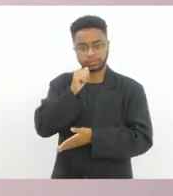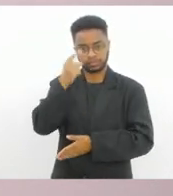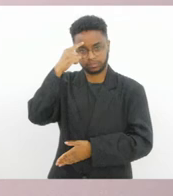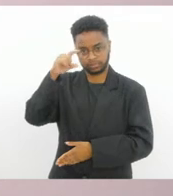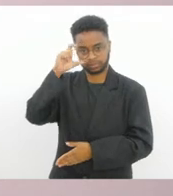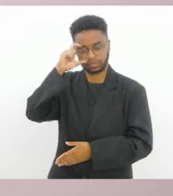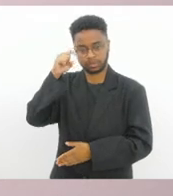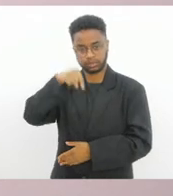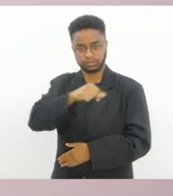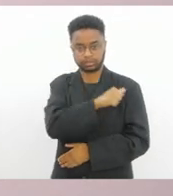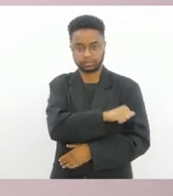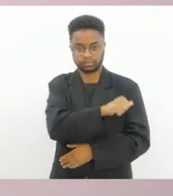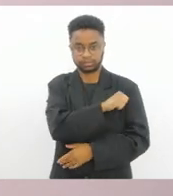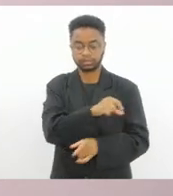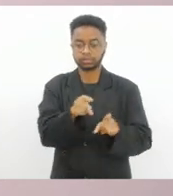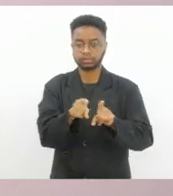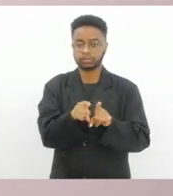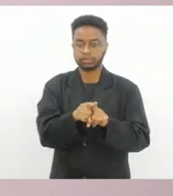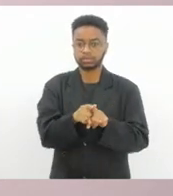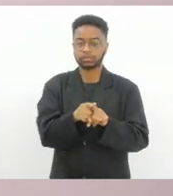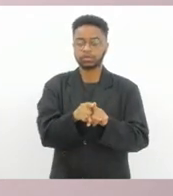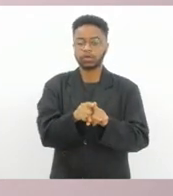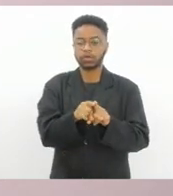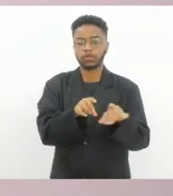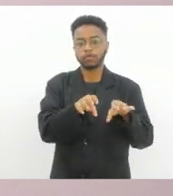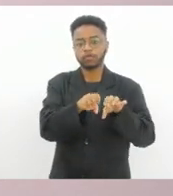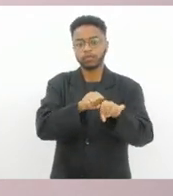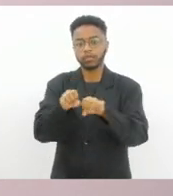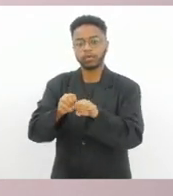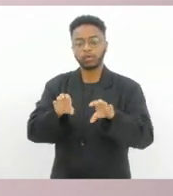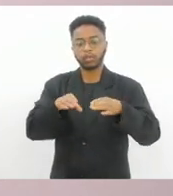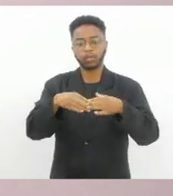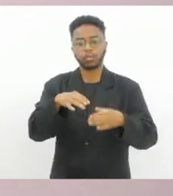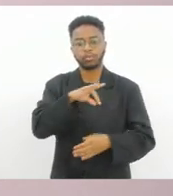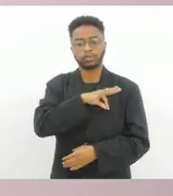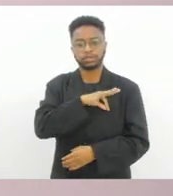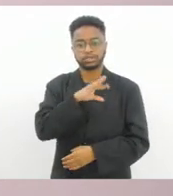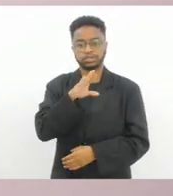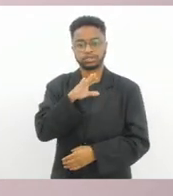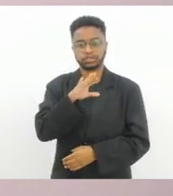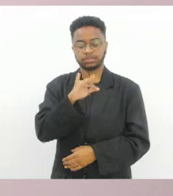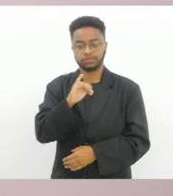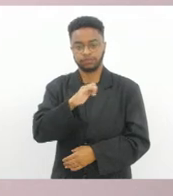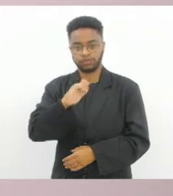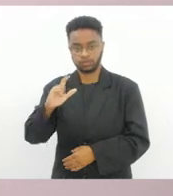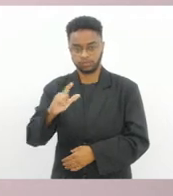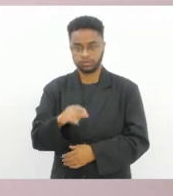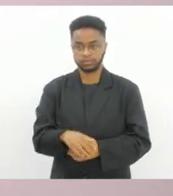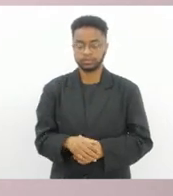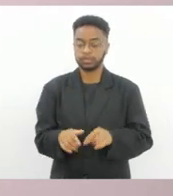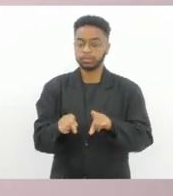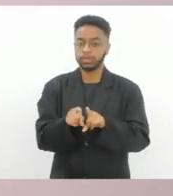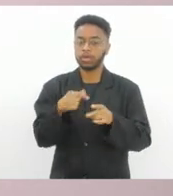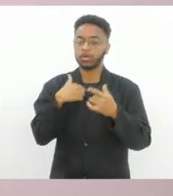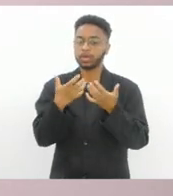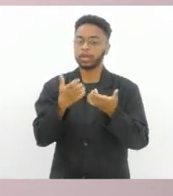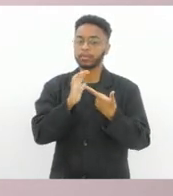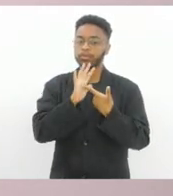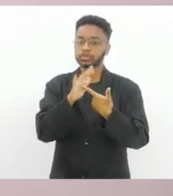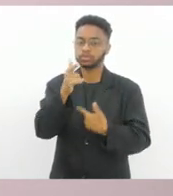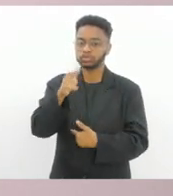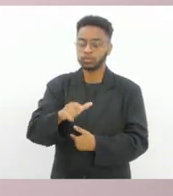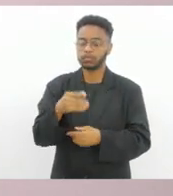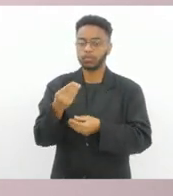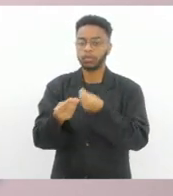Janeiro, e dos quadros de formação da Academia de Polícia Civil, a CADEPOL. Desejo ressaltar aqui também, mais uma vez, o